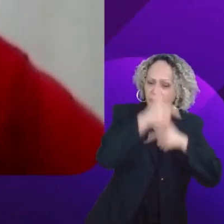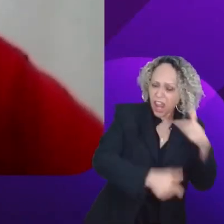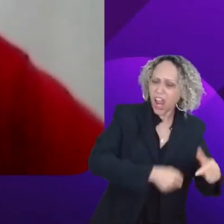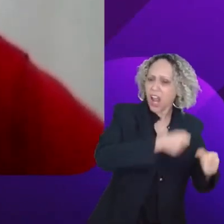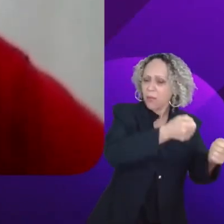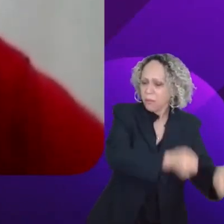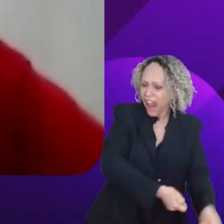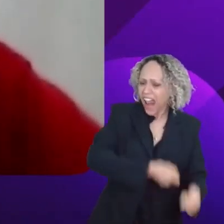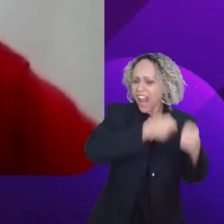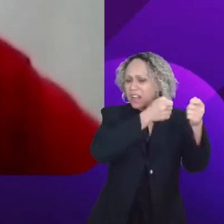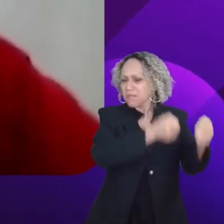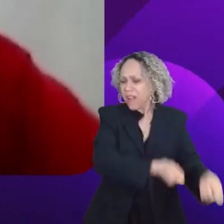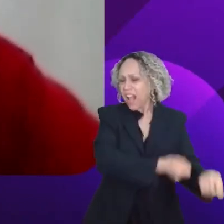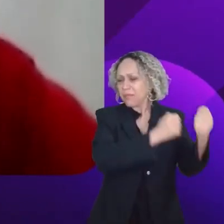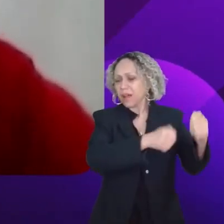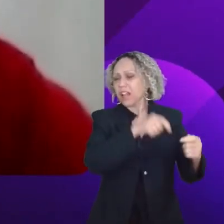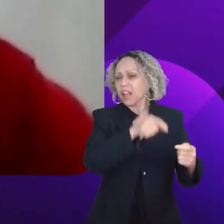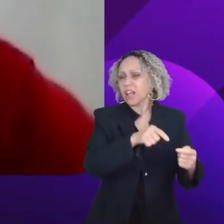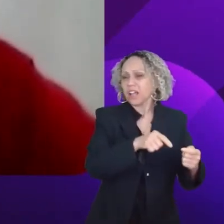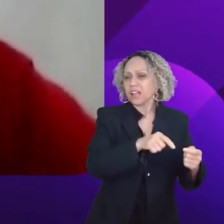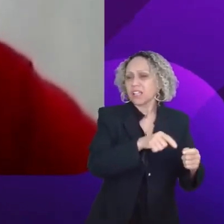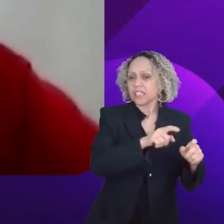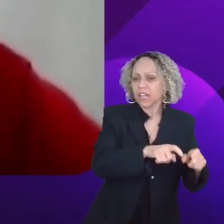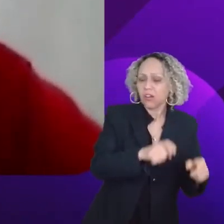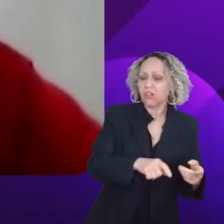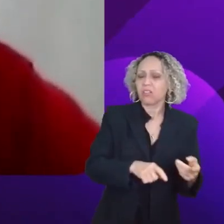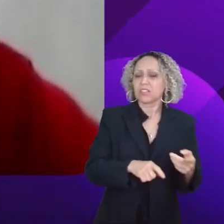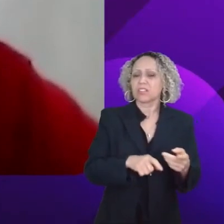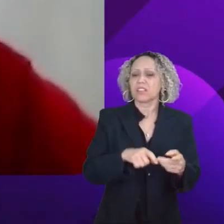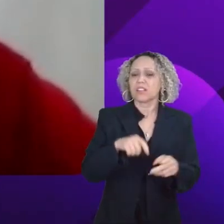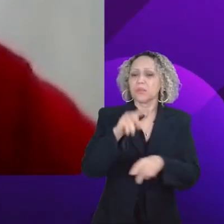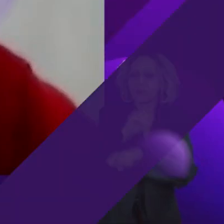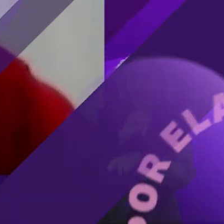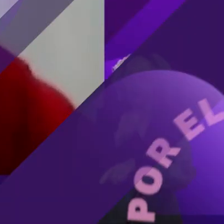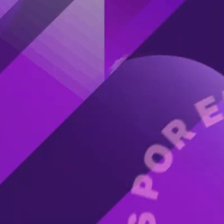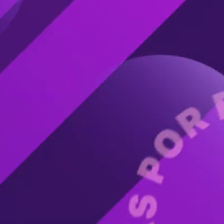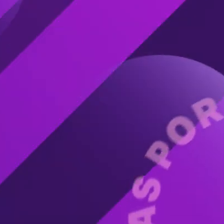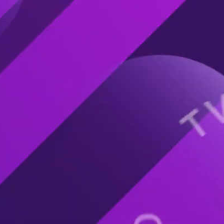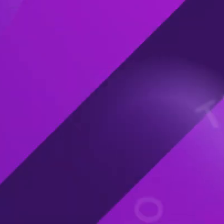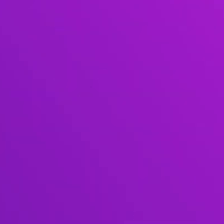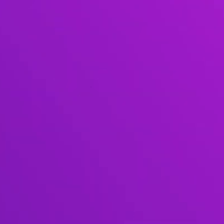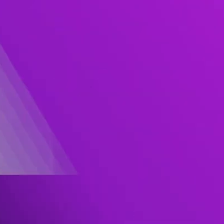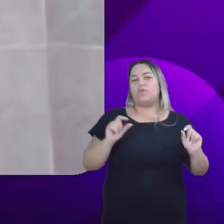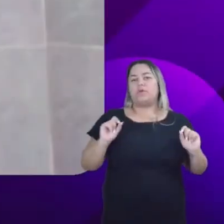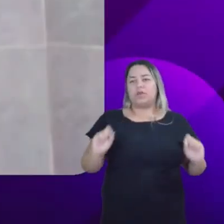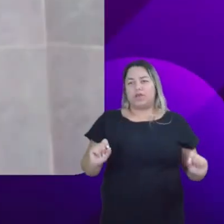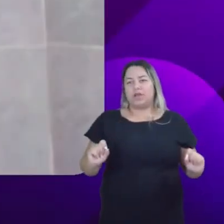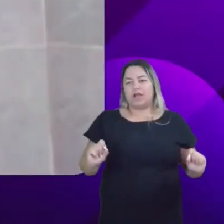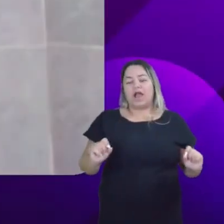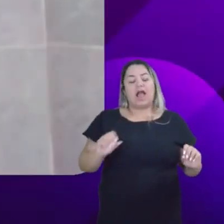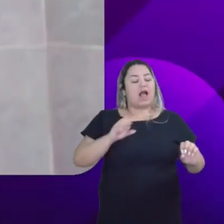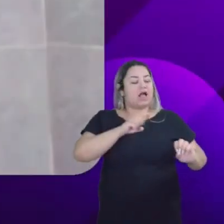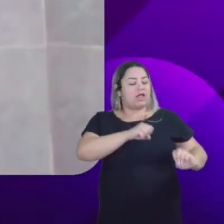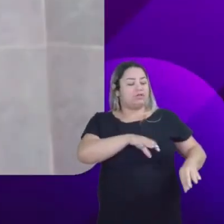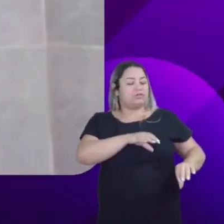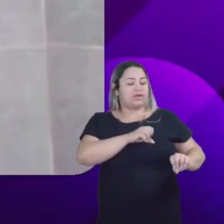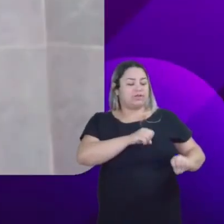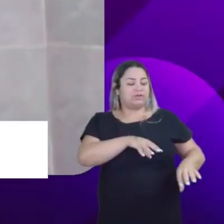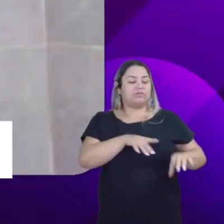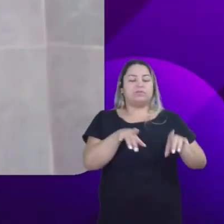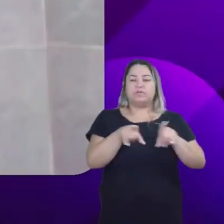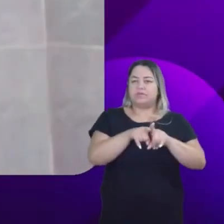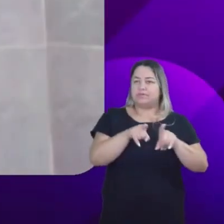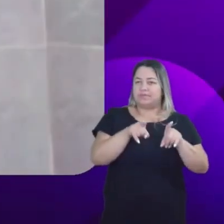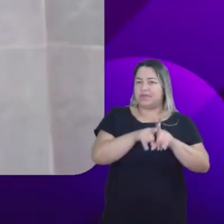de cuidar do meio ambiente, também é mulher, também é mãe. A educação